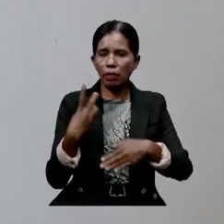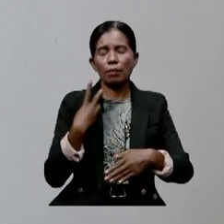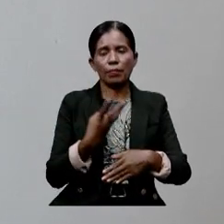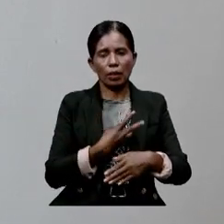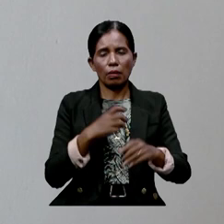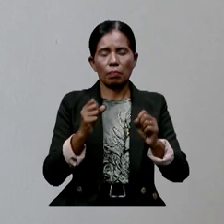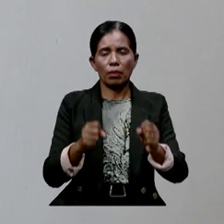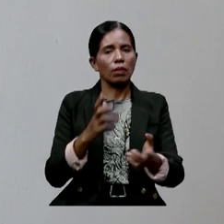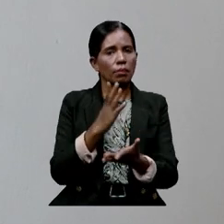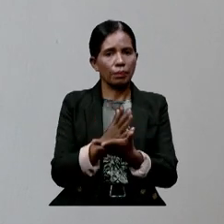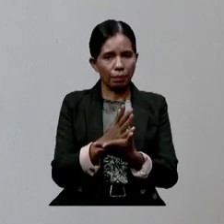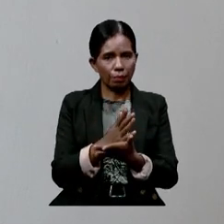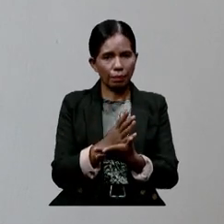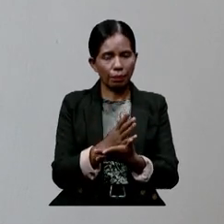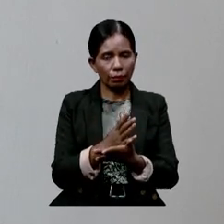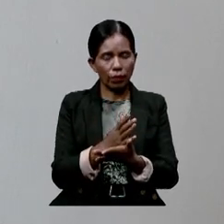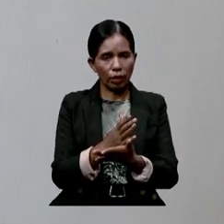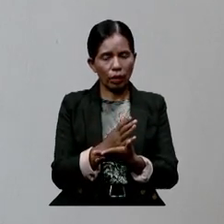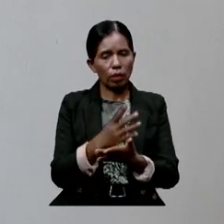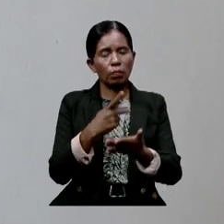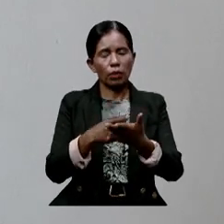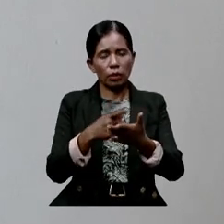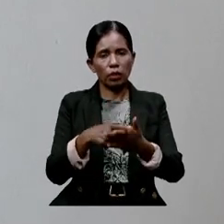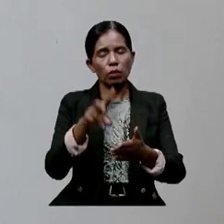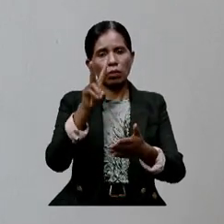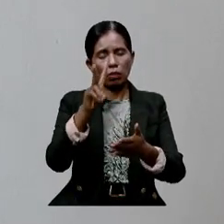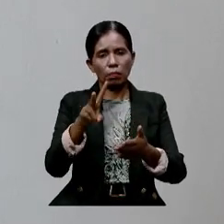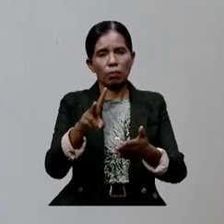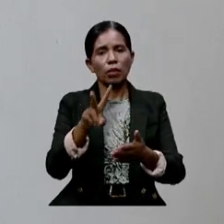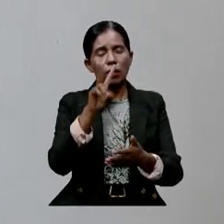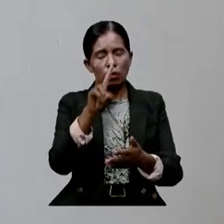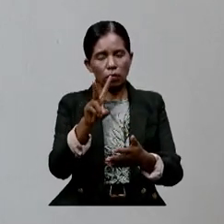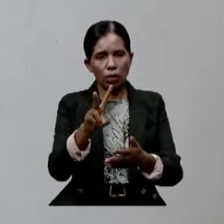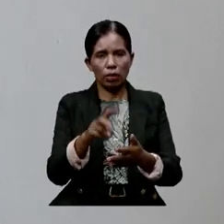bele evitamos duplicação, portanto,